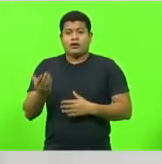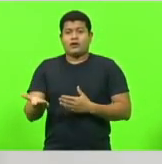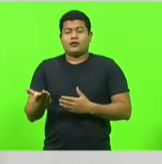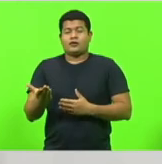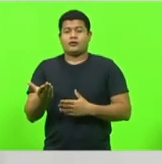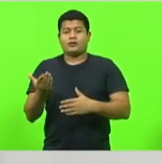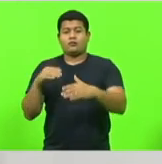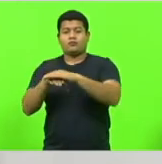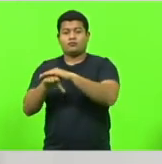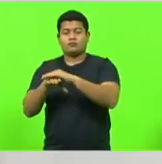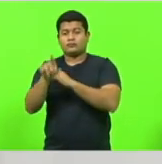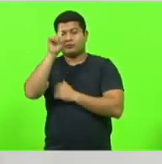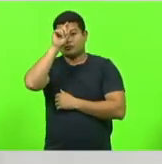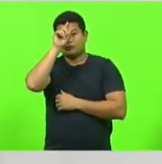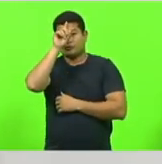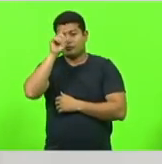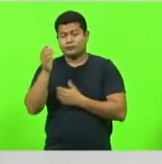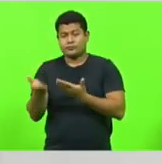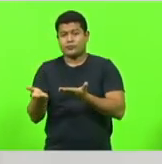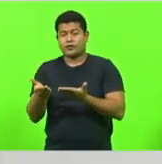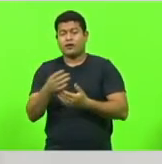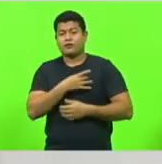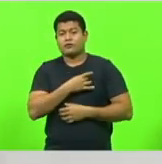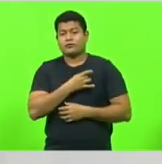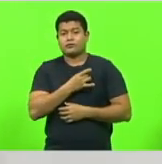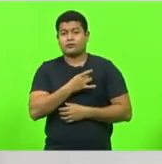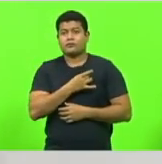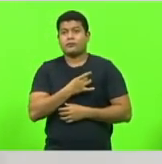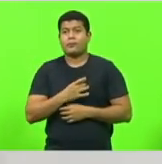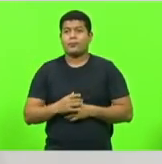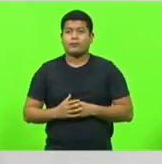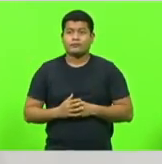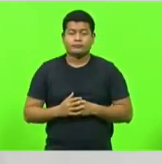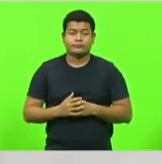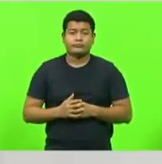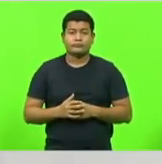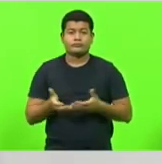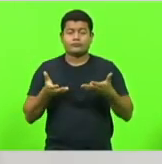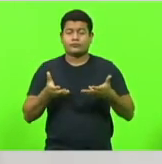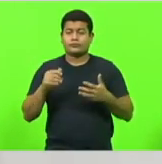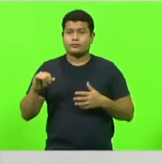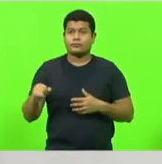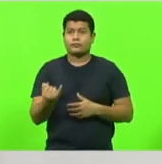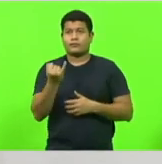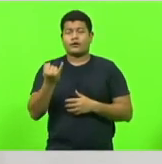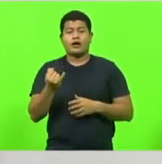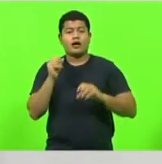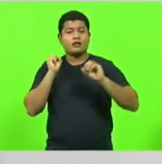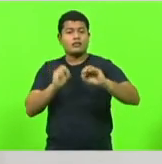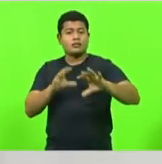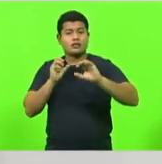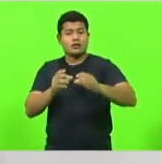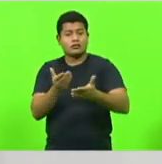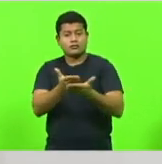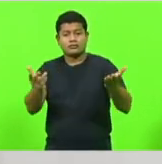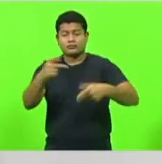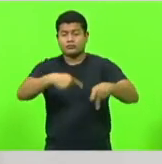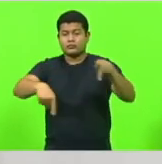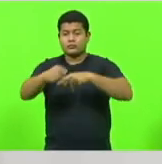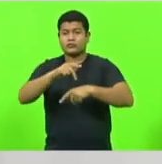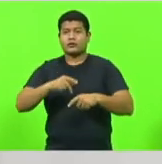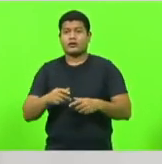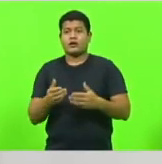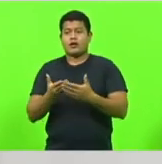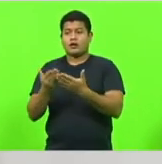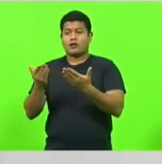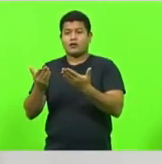caridade. Então, eu quero aproveitar esse espaço para ensinar as pessoas, sabe? Portal da Transparência, entra